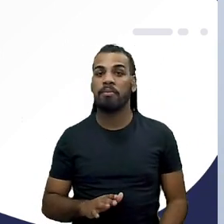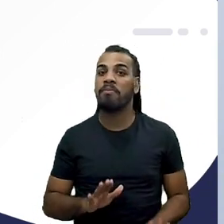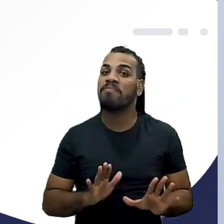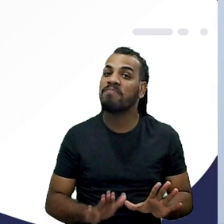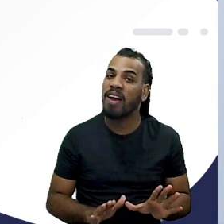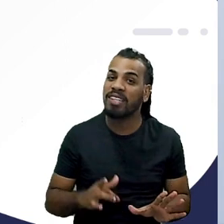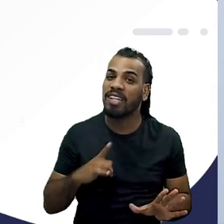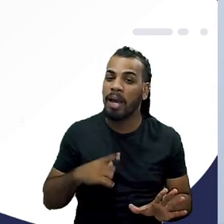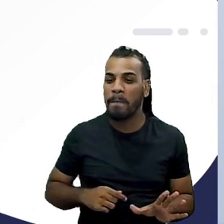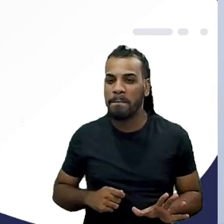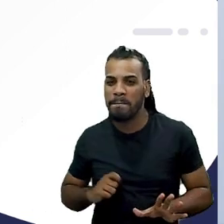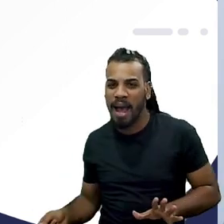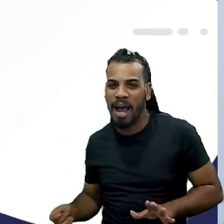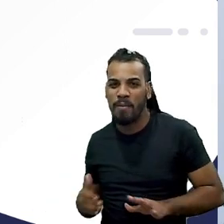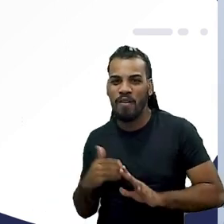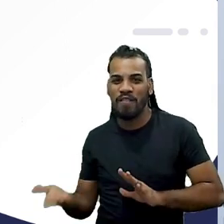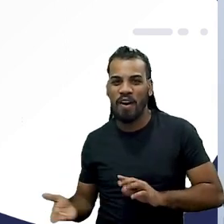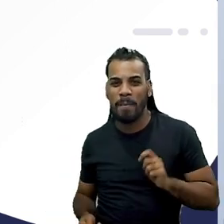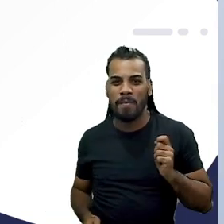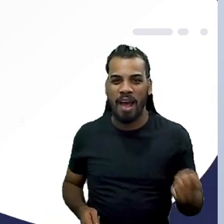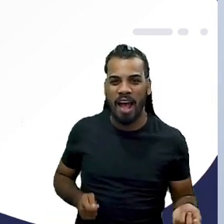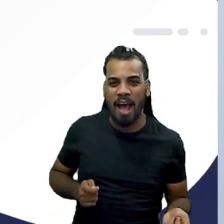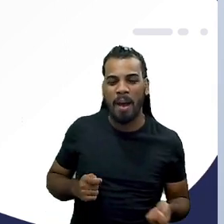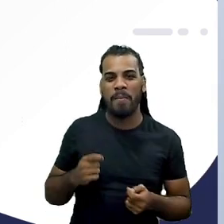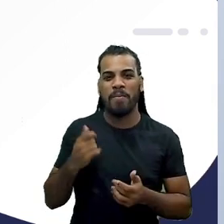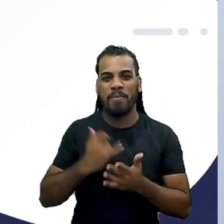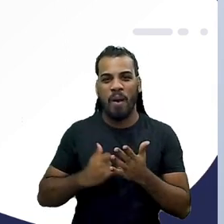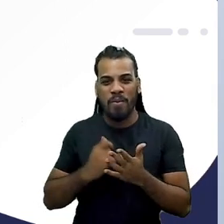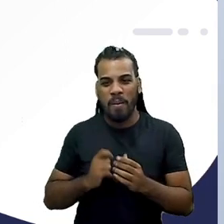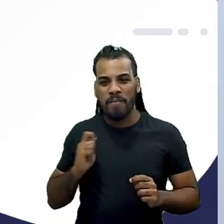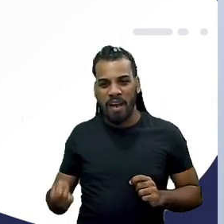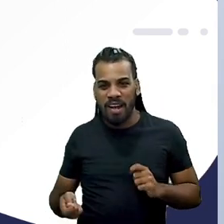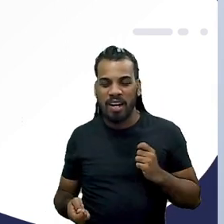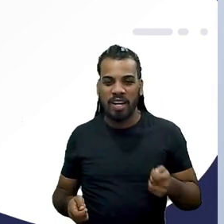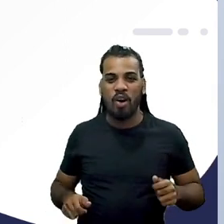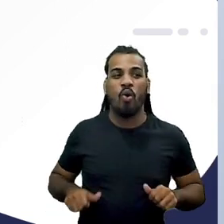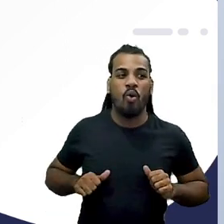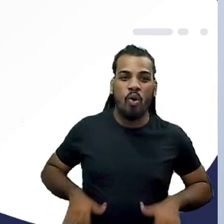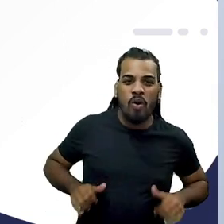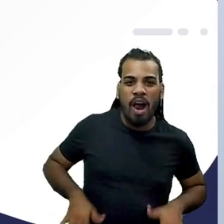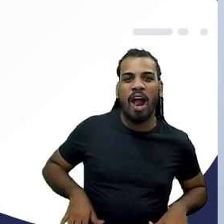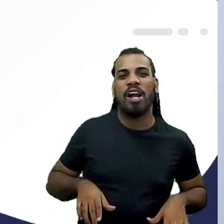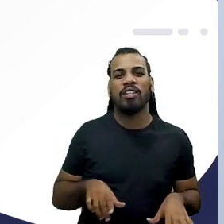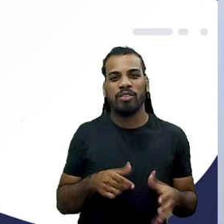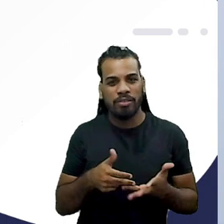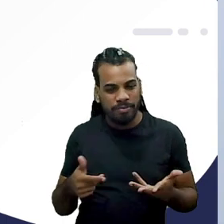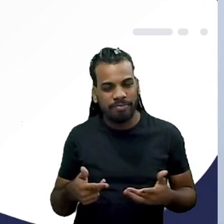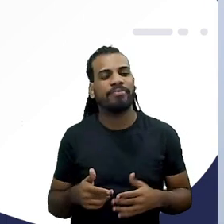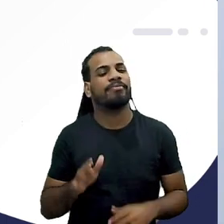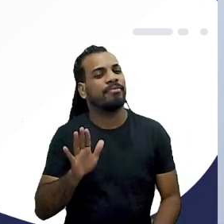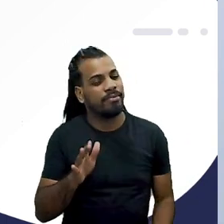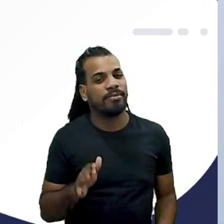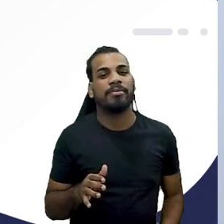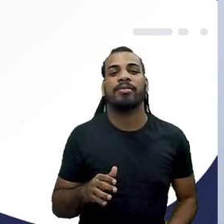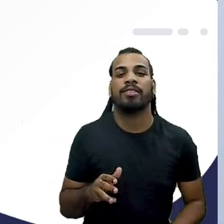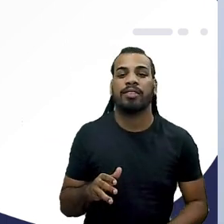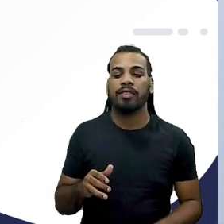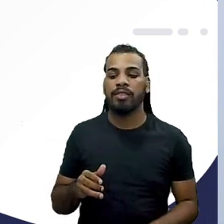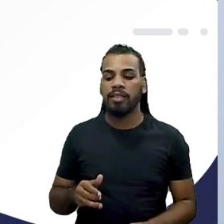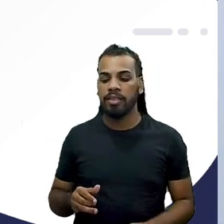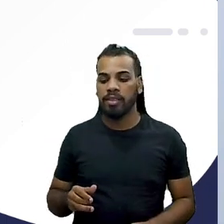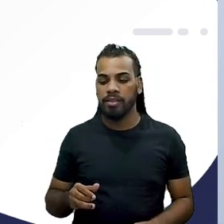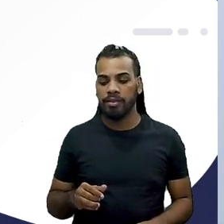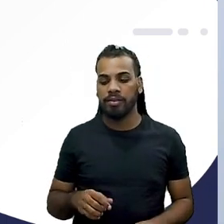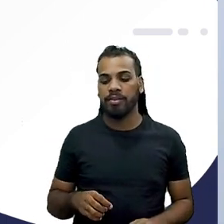custo fixo, tem que pagar impostos, tem que pensar nas despesas variáveis. Então, esse modelo, de uma forma técnica,